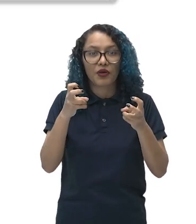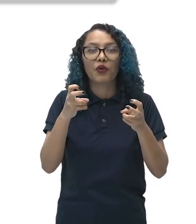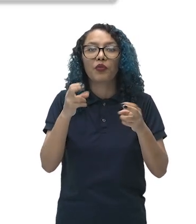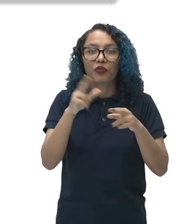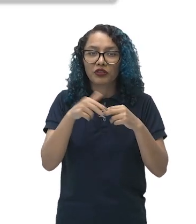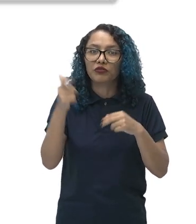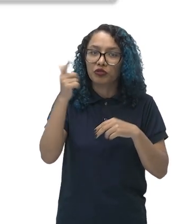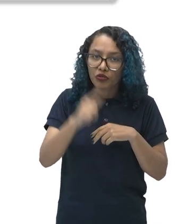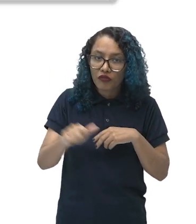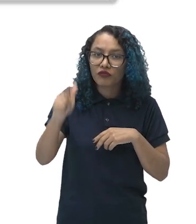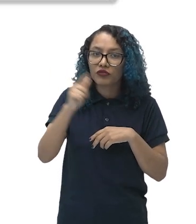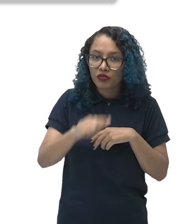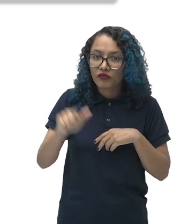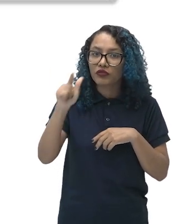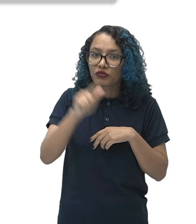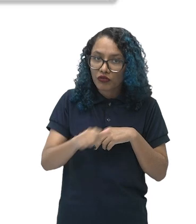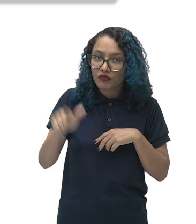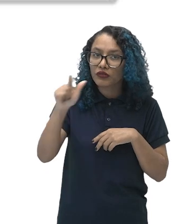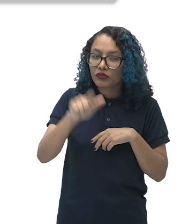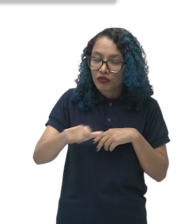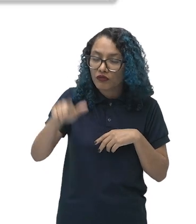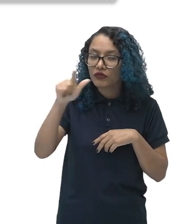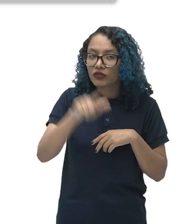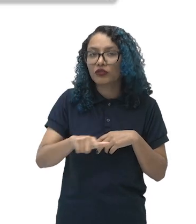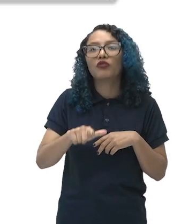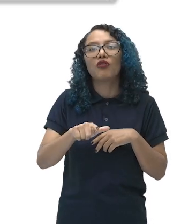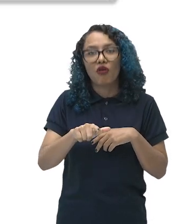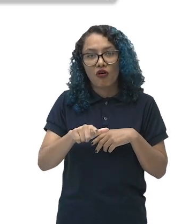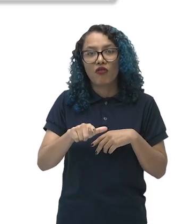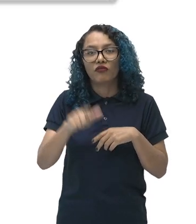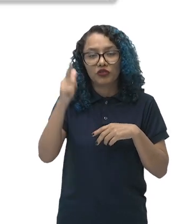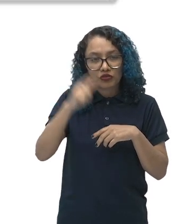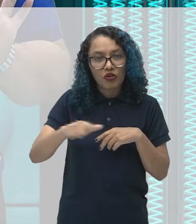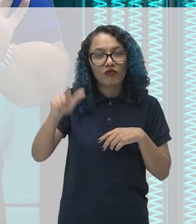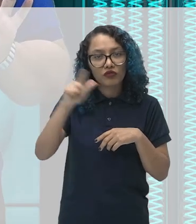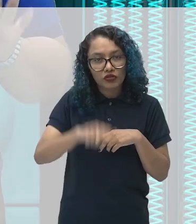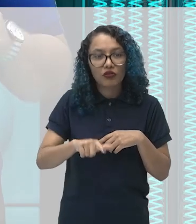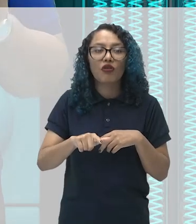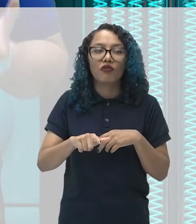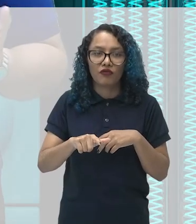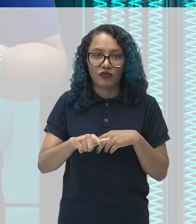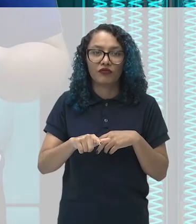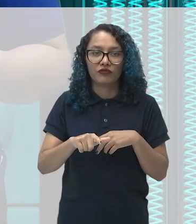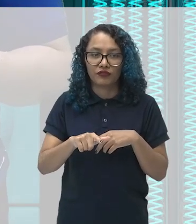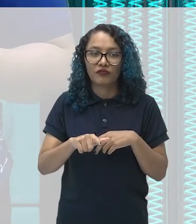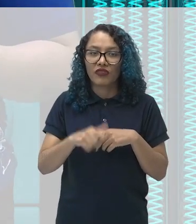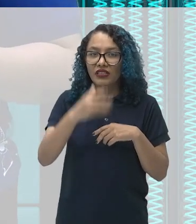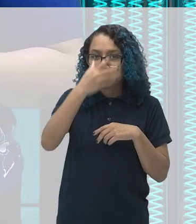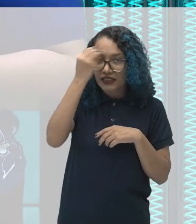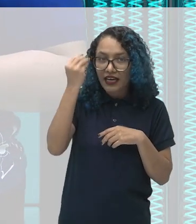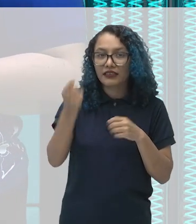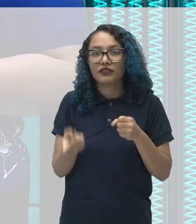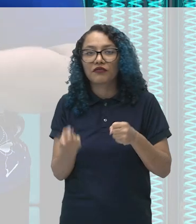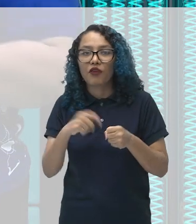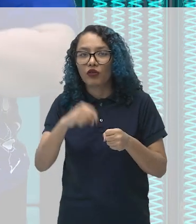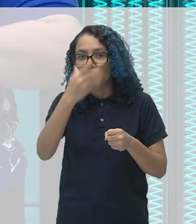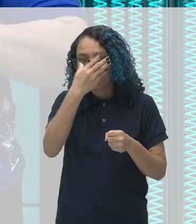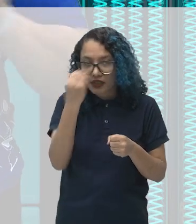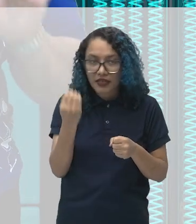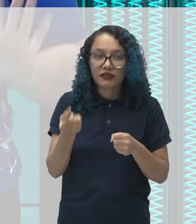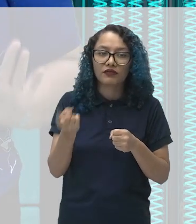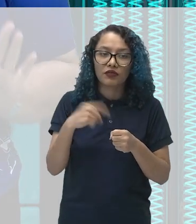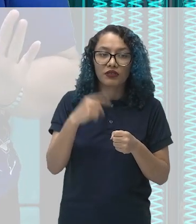torne algo que ciclicamente aparece e some, né? Então vejam que esse texto